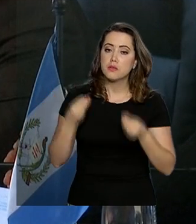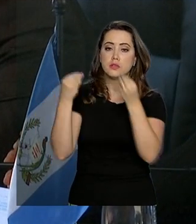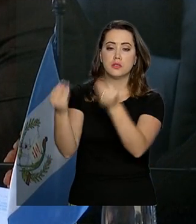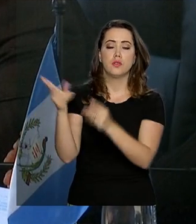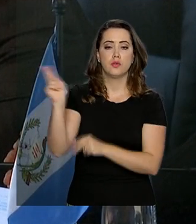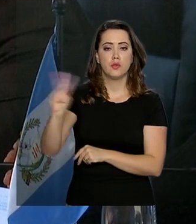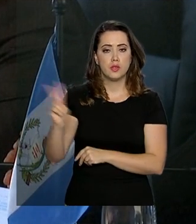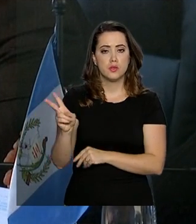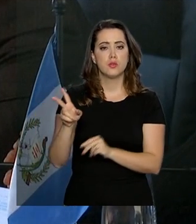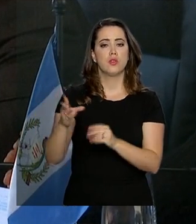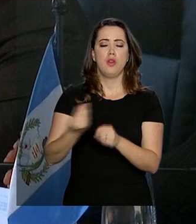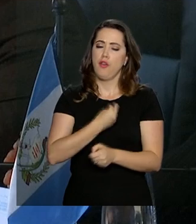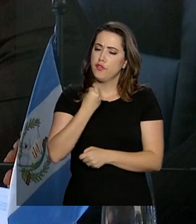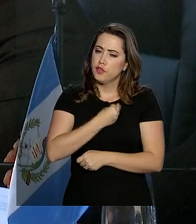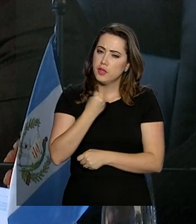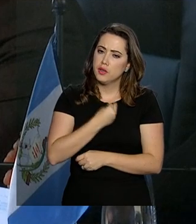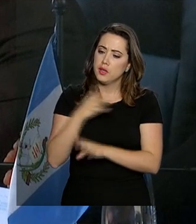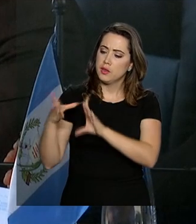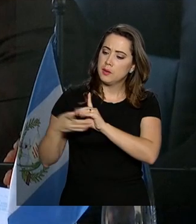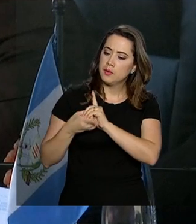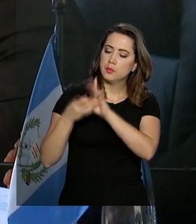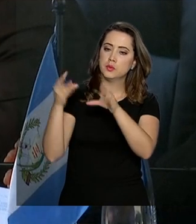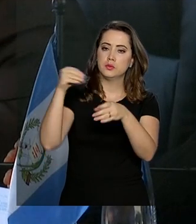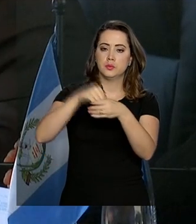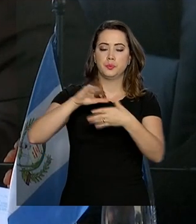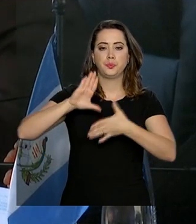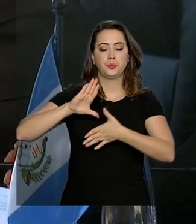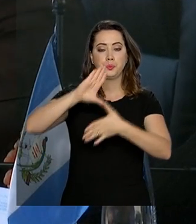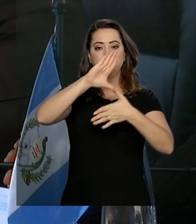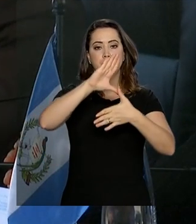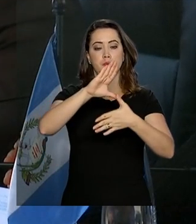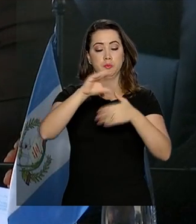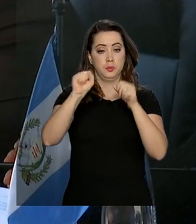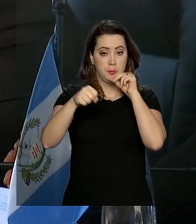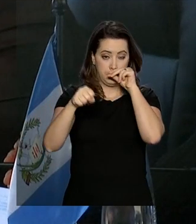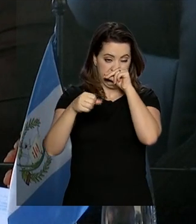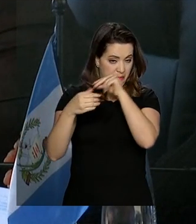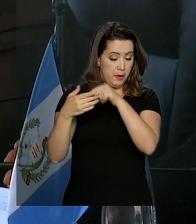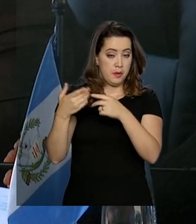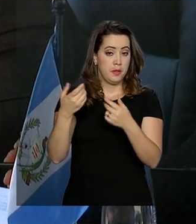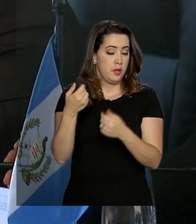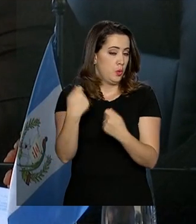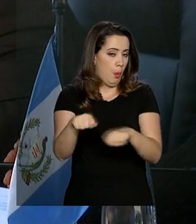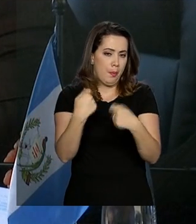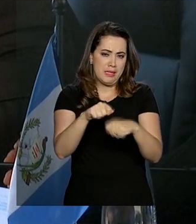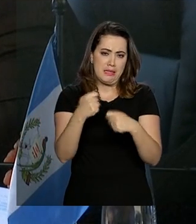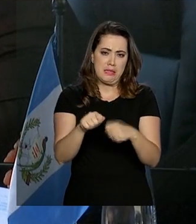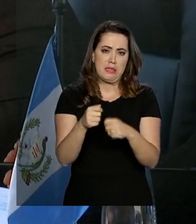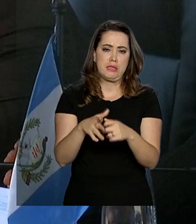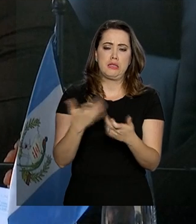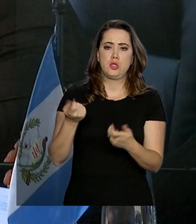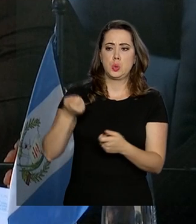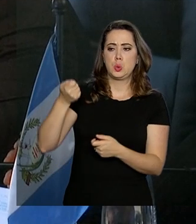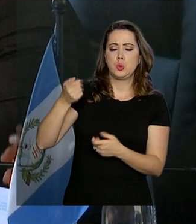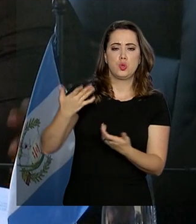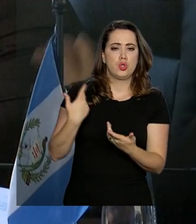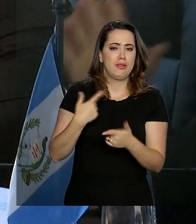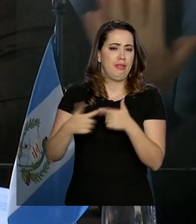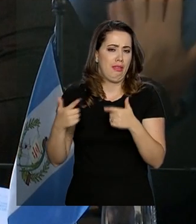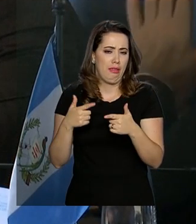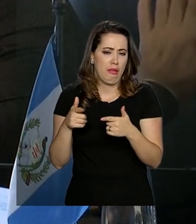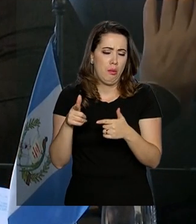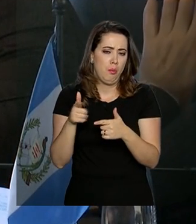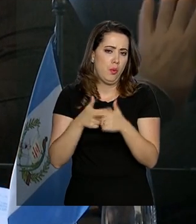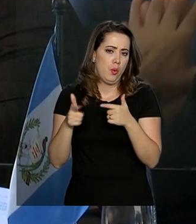a Venezuela ao convívio democrático das Américas. Sim, qualquer medida extrema que nos confunda